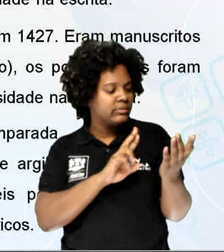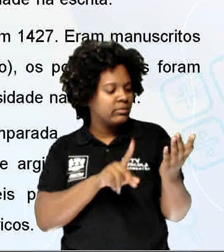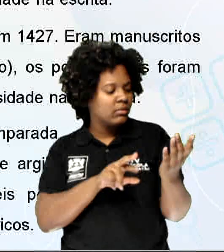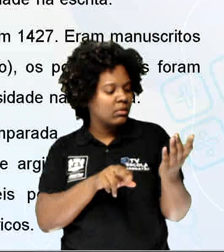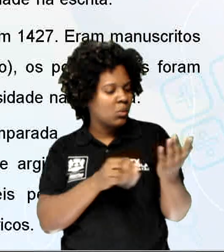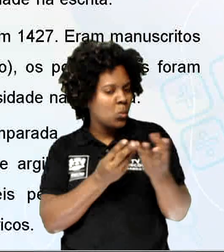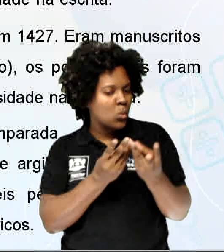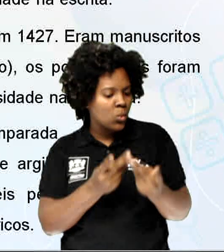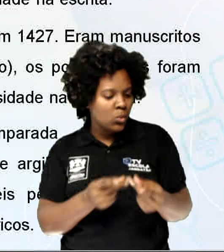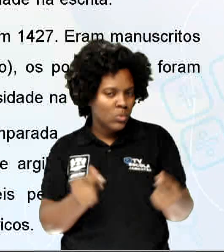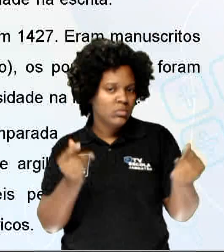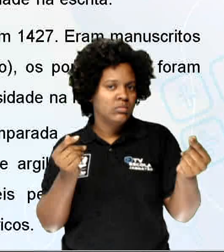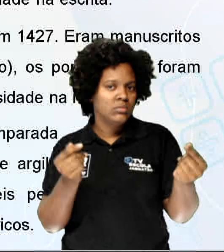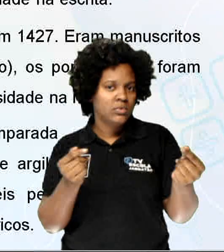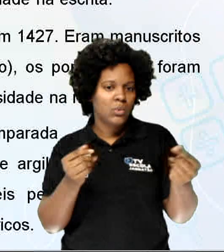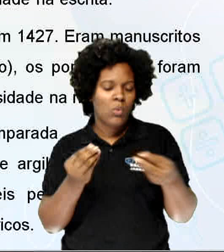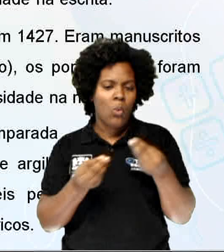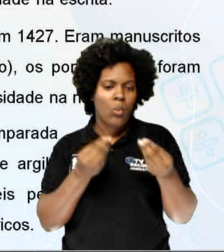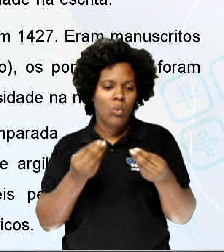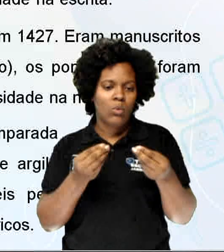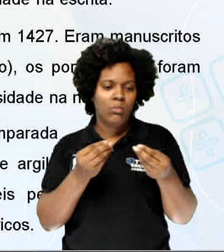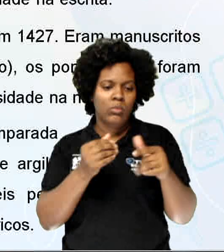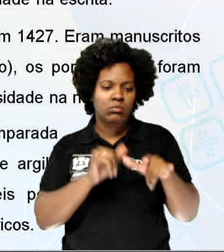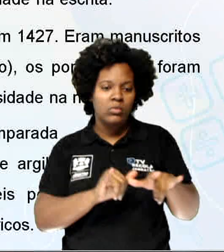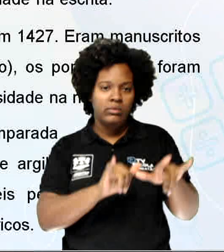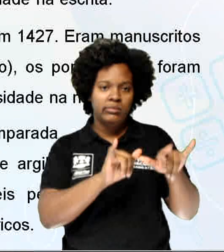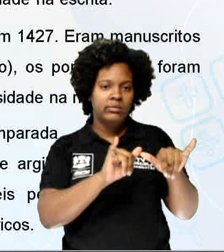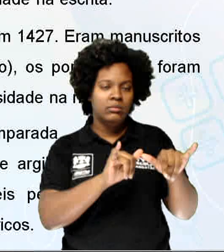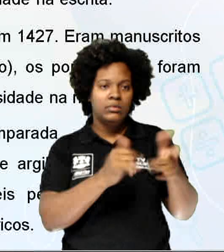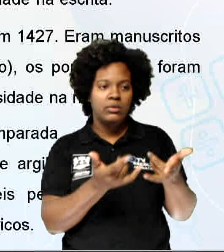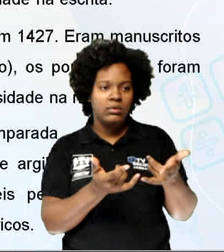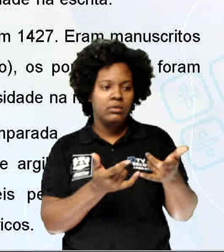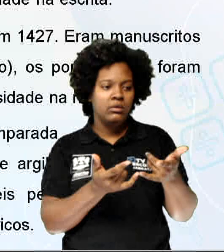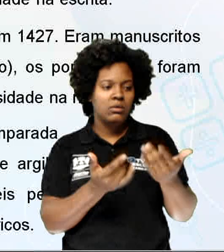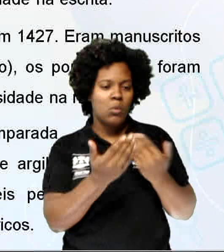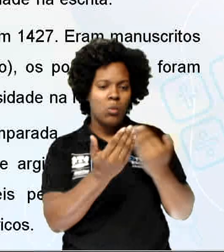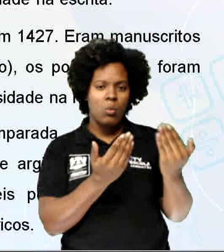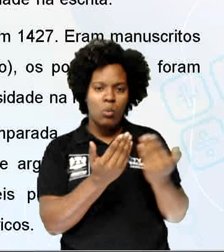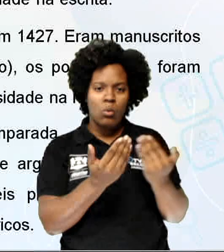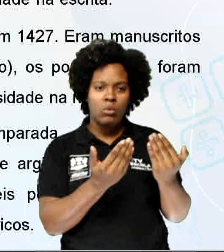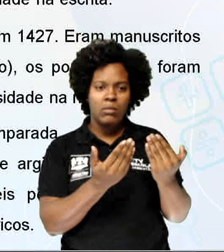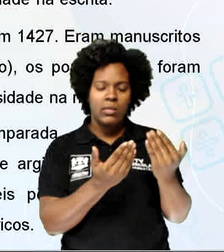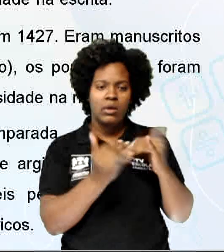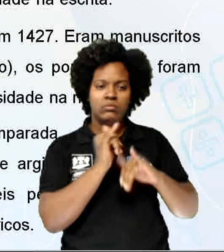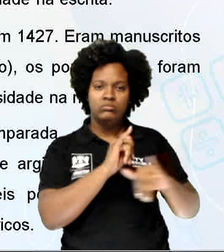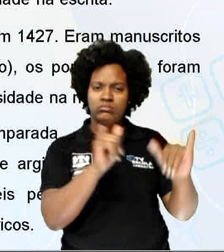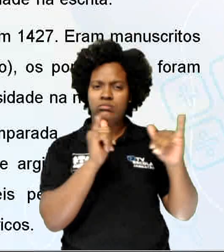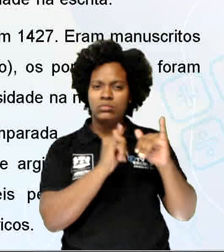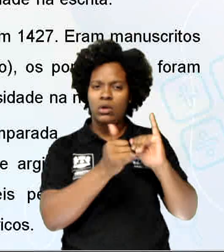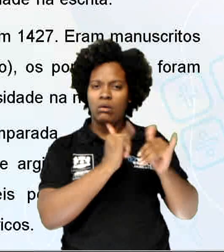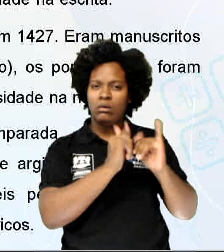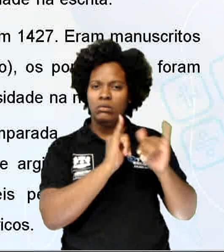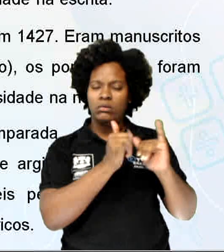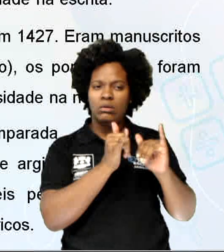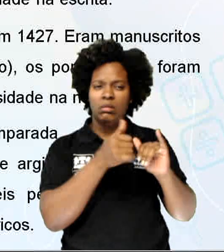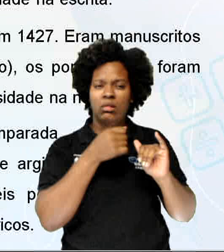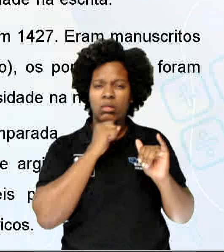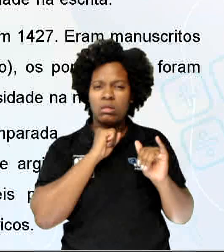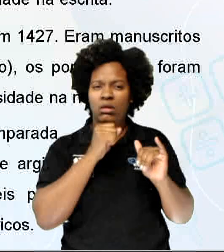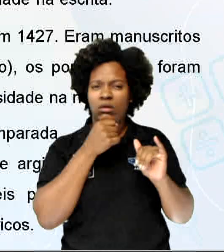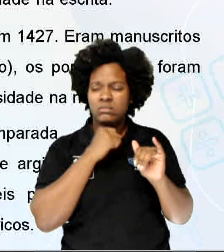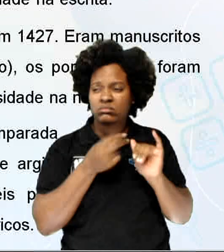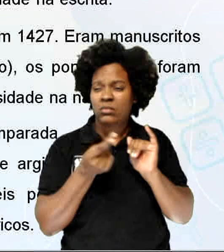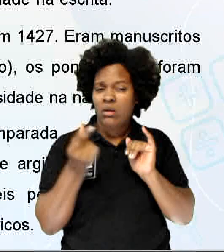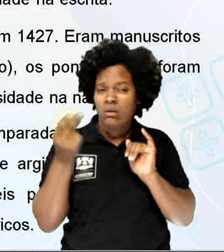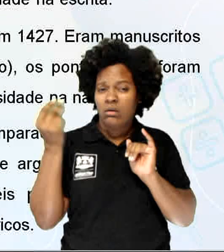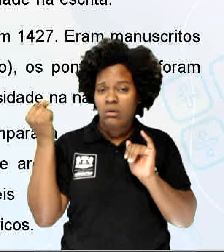morreu? Como uma plataforma que, se comparada à internet, é tão arcaica quanto